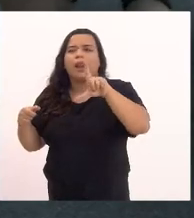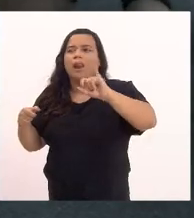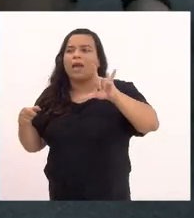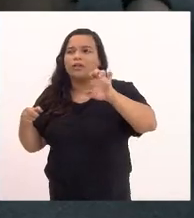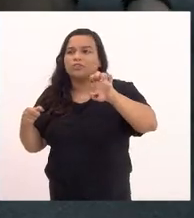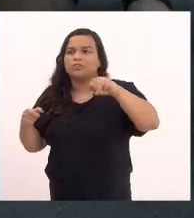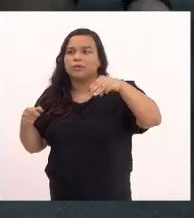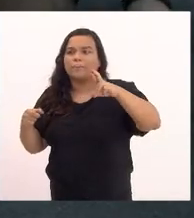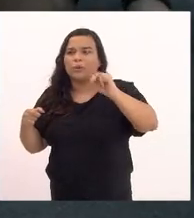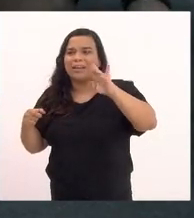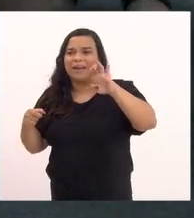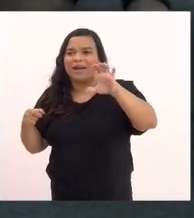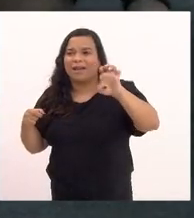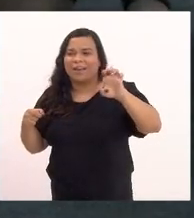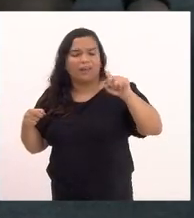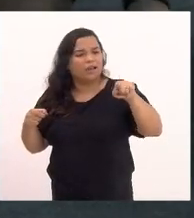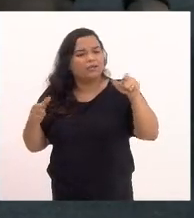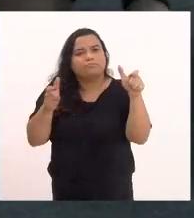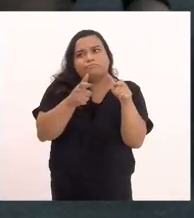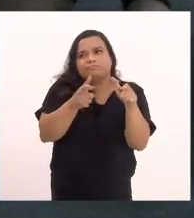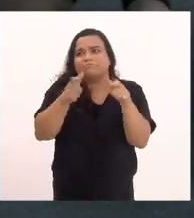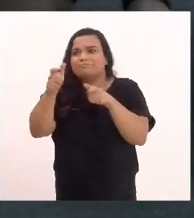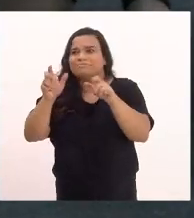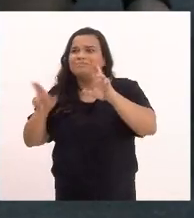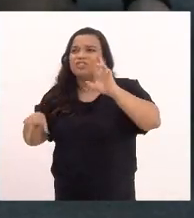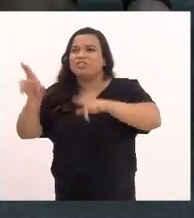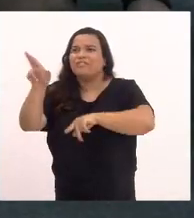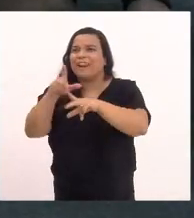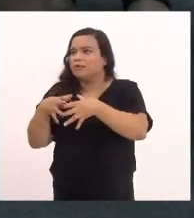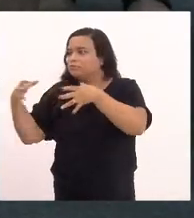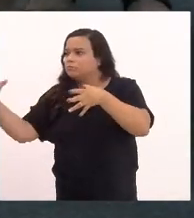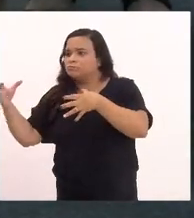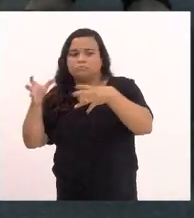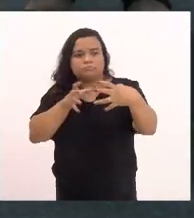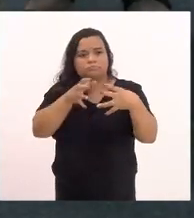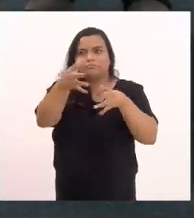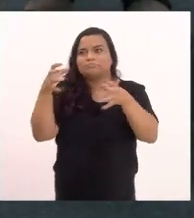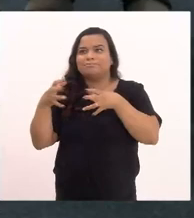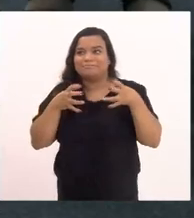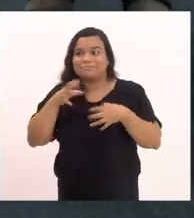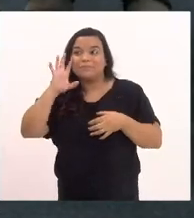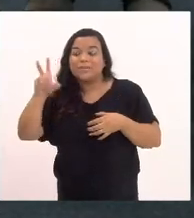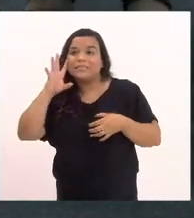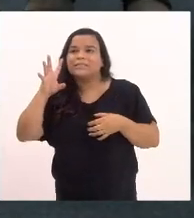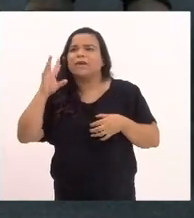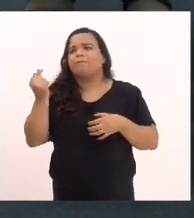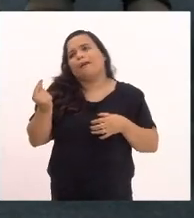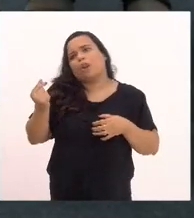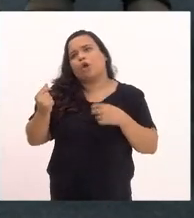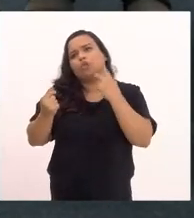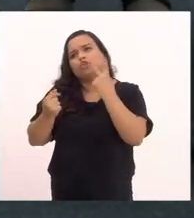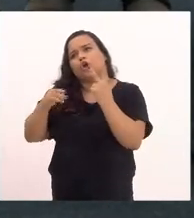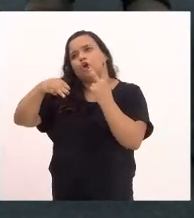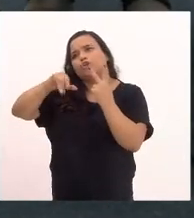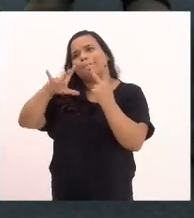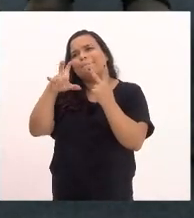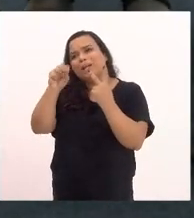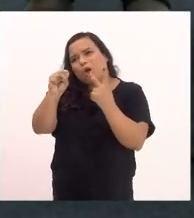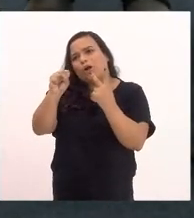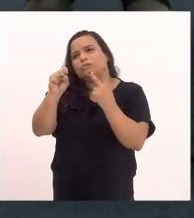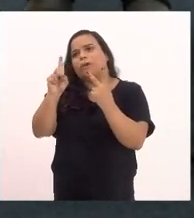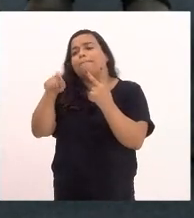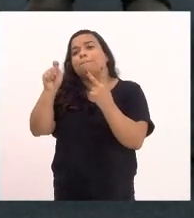podia trabalhar com esse valor de 2 milhões, como valor mínimo, podendo chegar até 3, dependendo de um